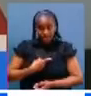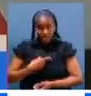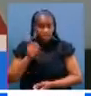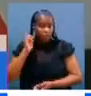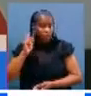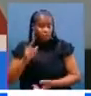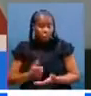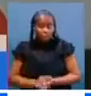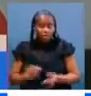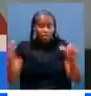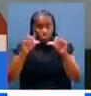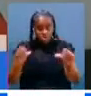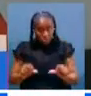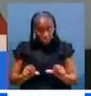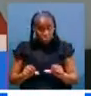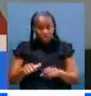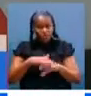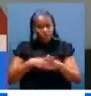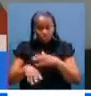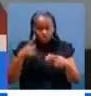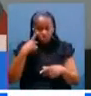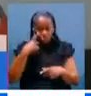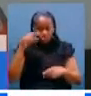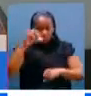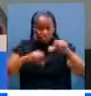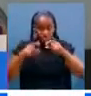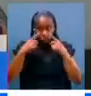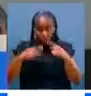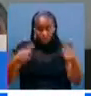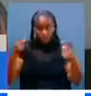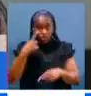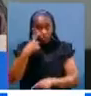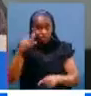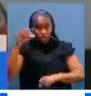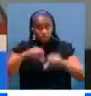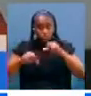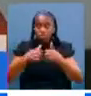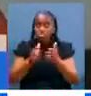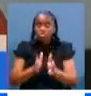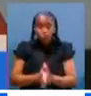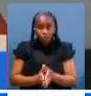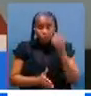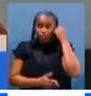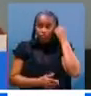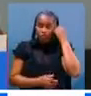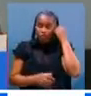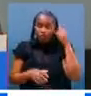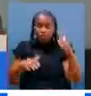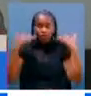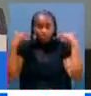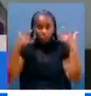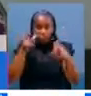sistema, produzindo conhecimento científico, divulgando conhecimento científico e, sobretudo, formando quadros